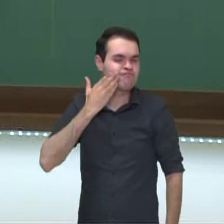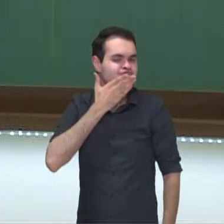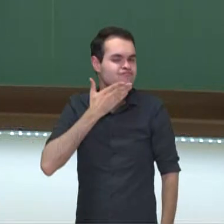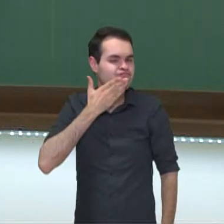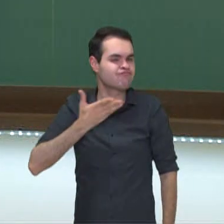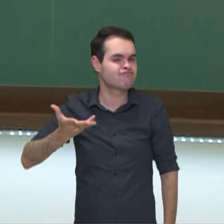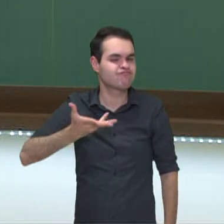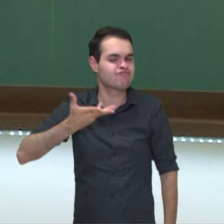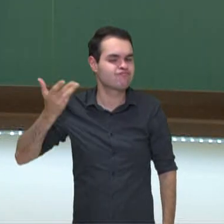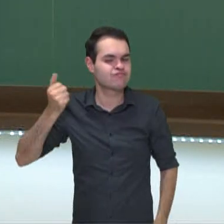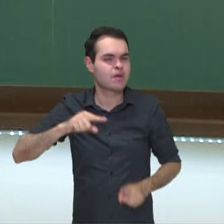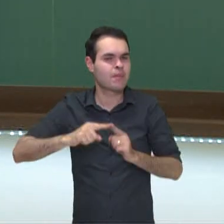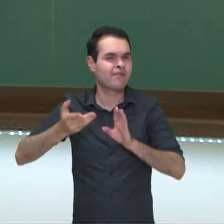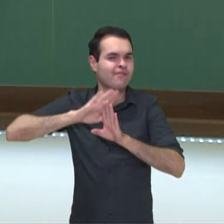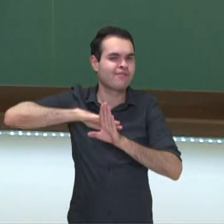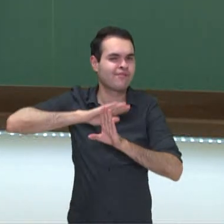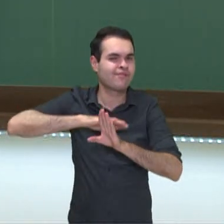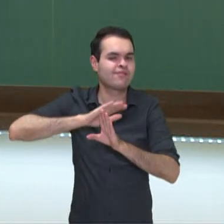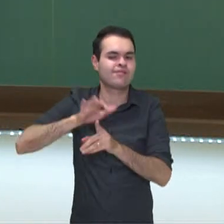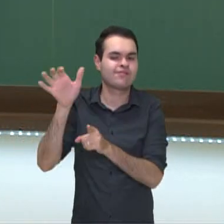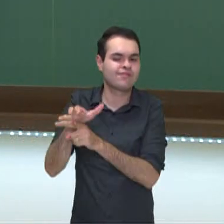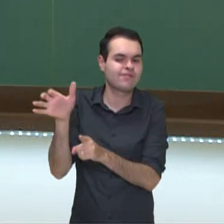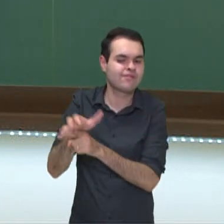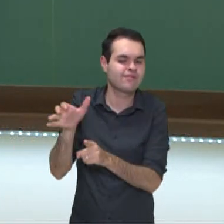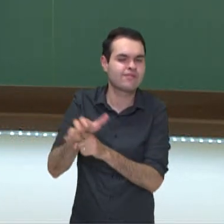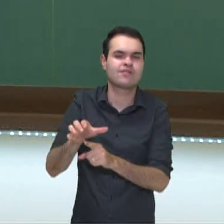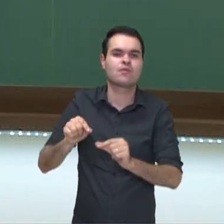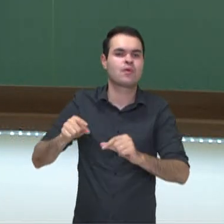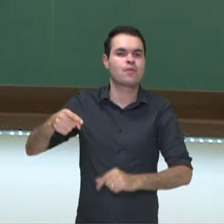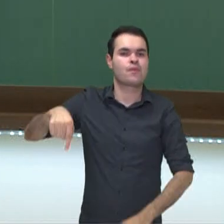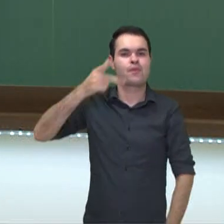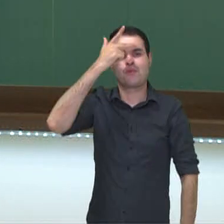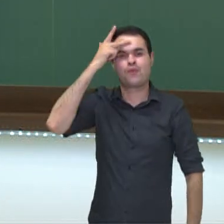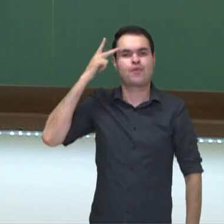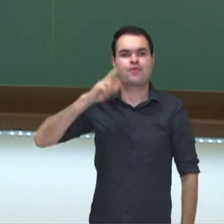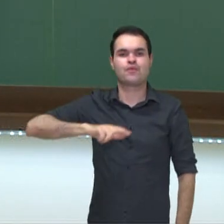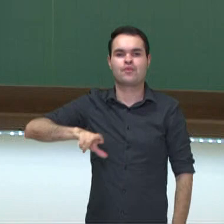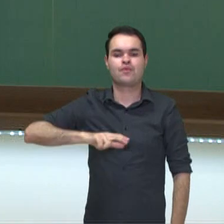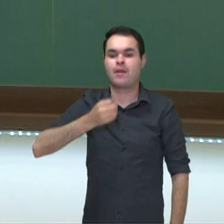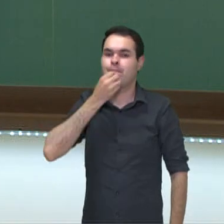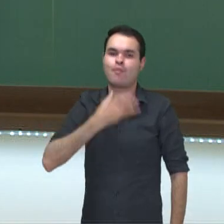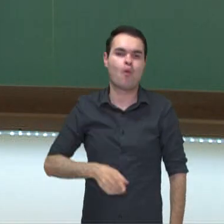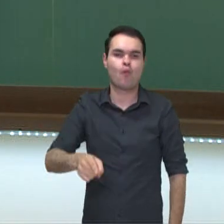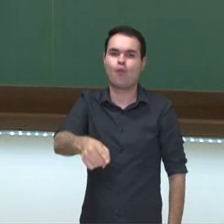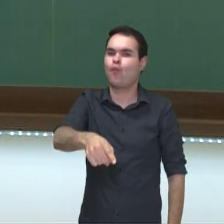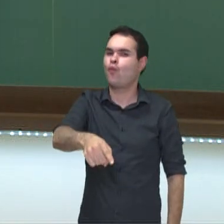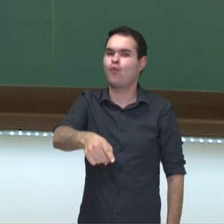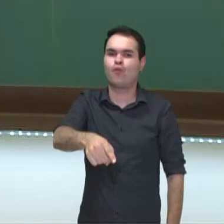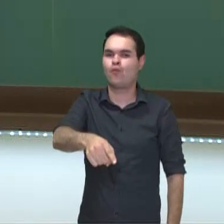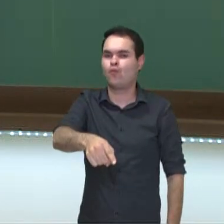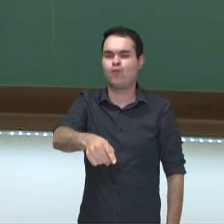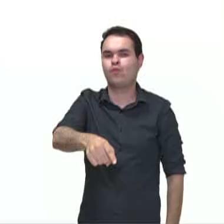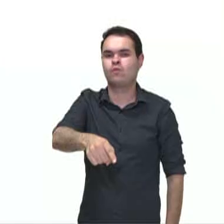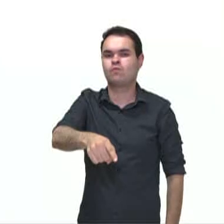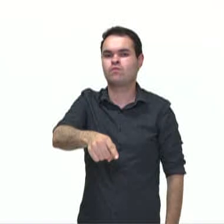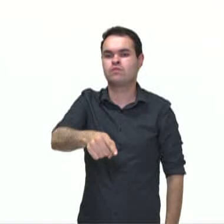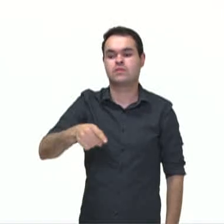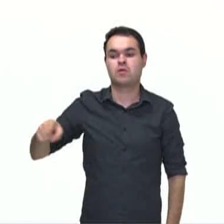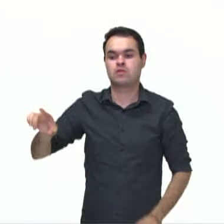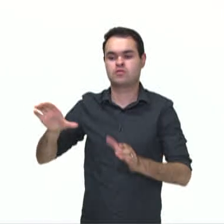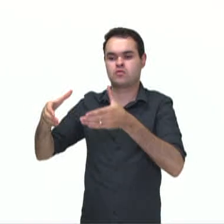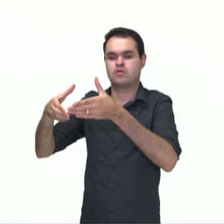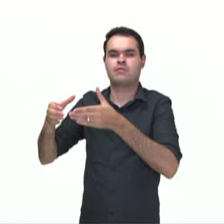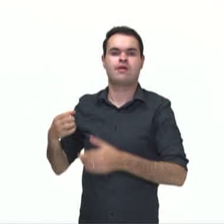mas eles convenciam muitas vezes pela fala daquilo que não era tão bom assim. Então, esse grupo de sábios eruditos